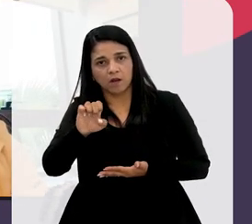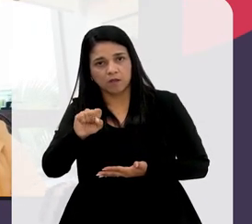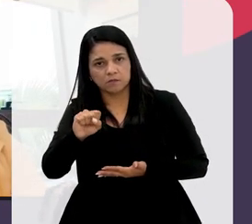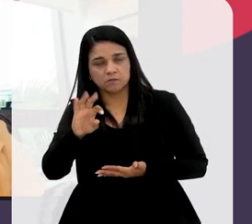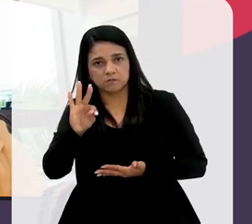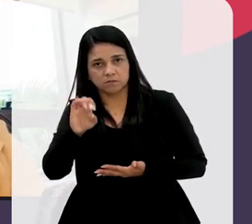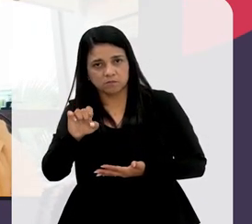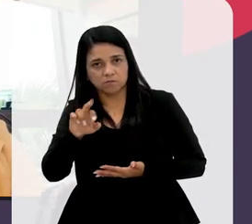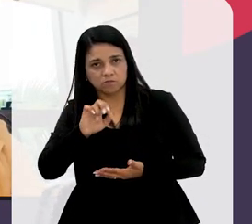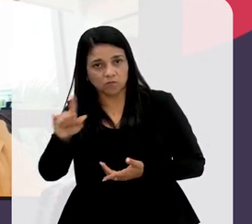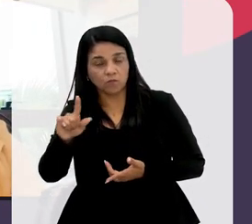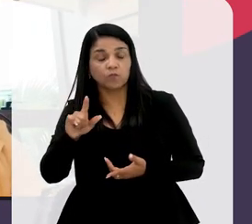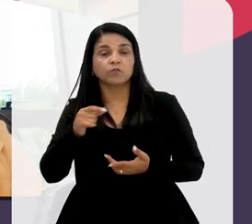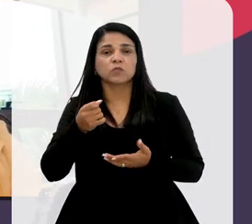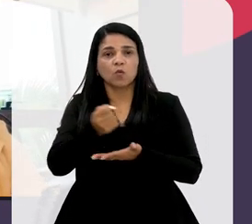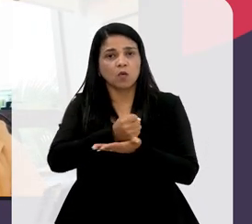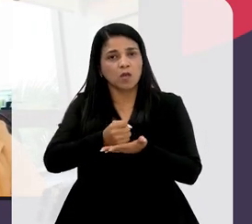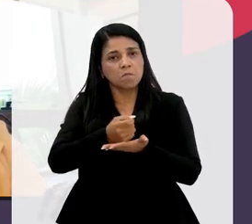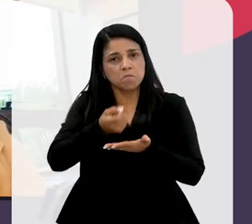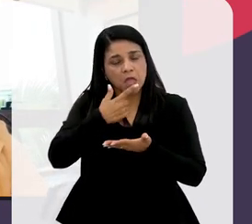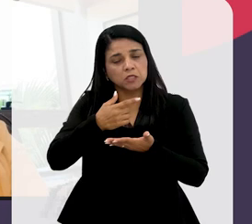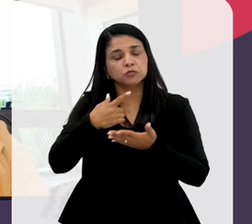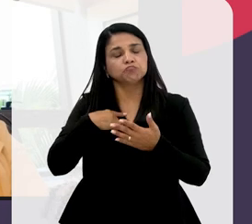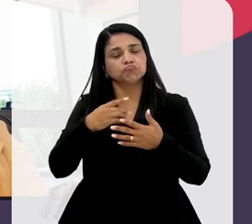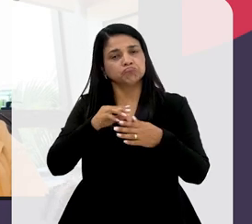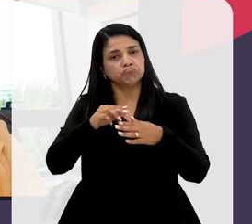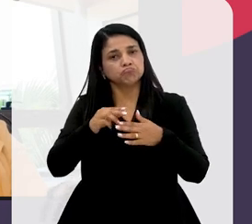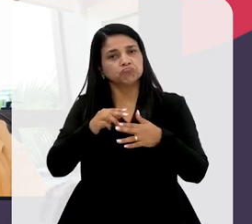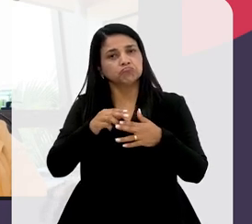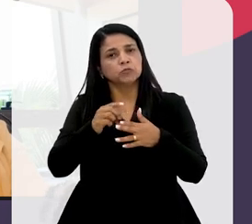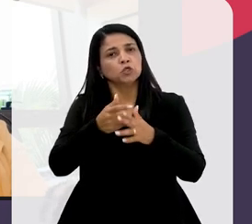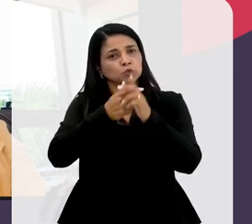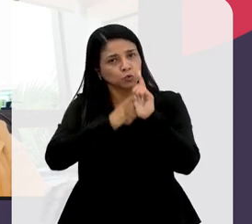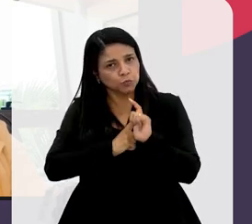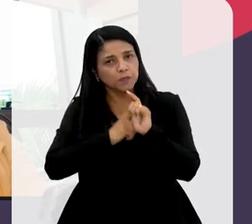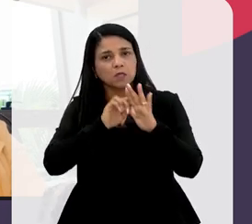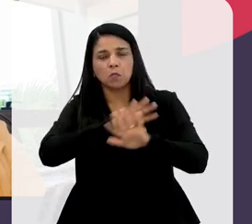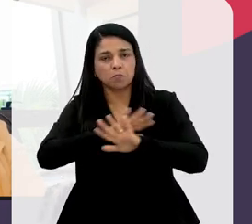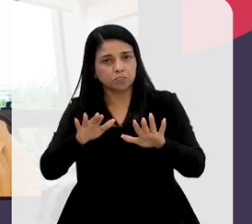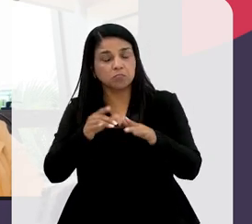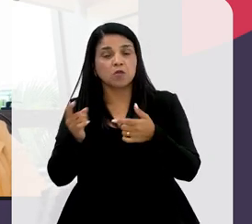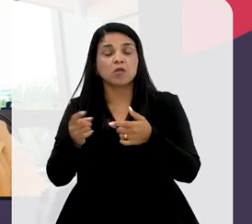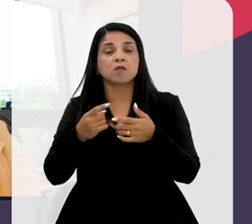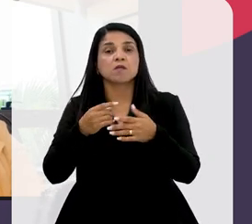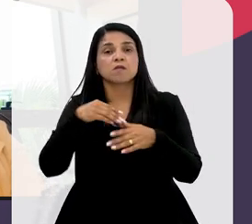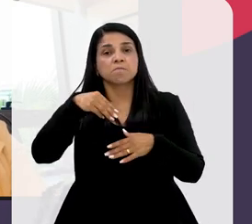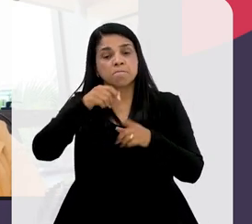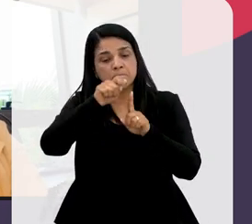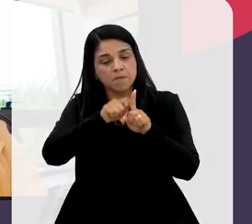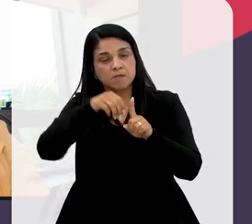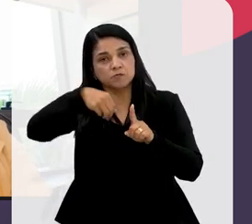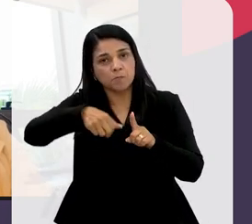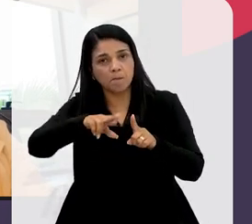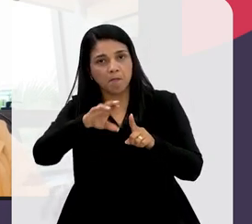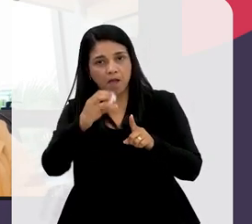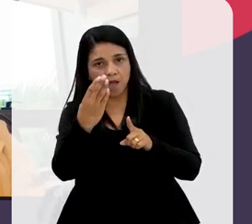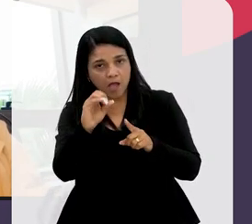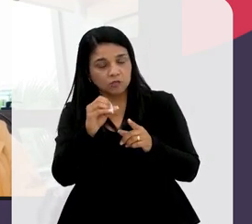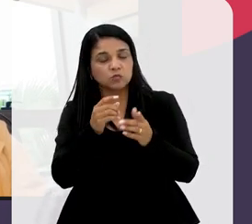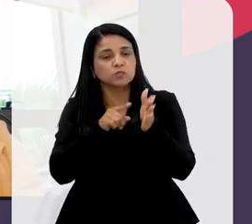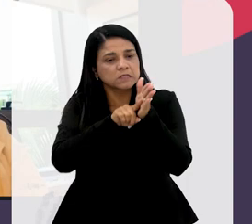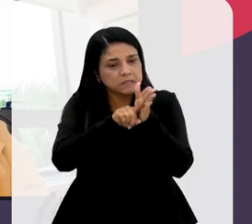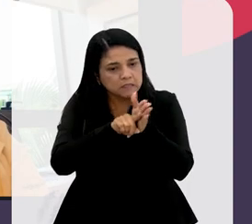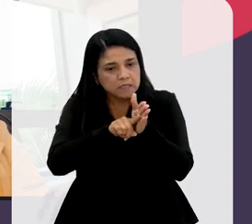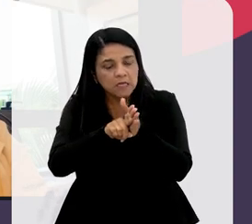mês parou. Não, vamos suspender o remédio para o colesterol e em março tu faz esse exame e volta aqui para a gente ver